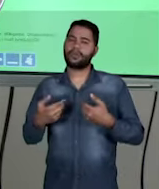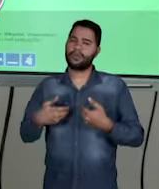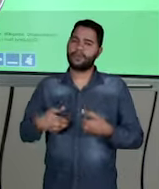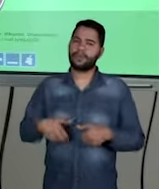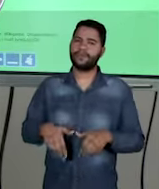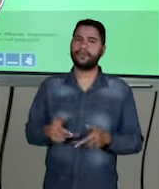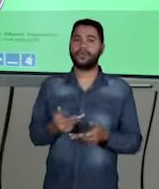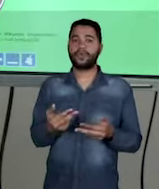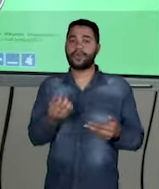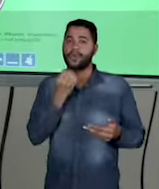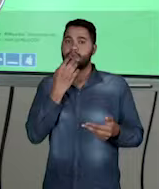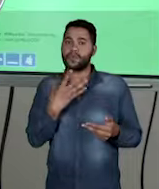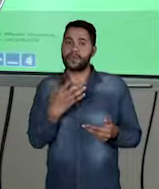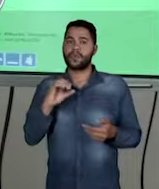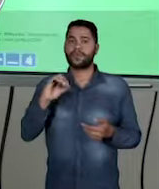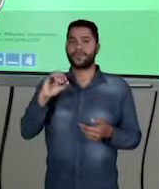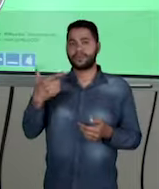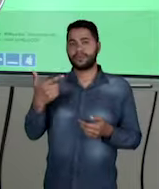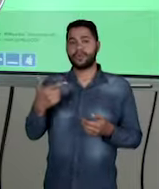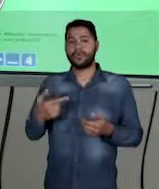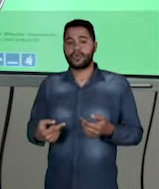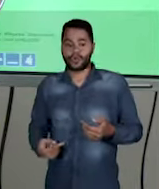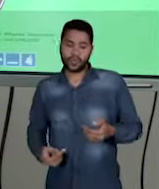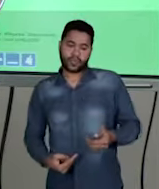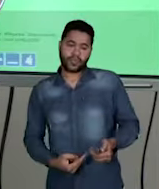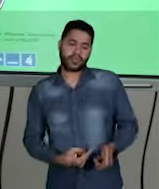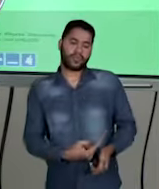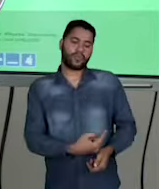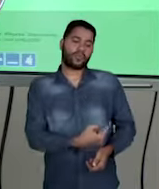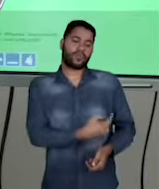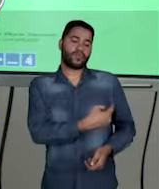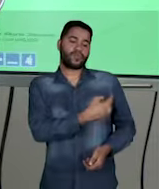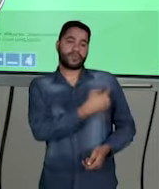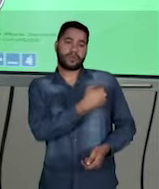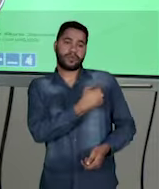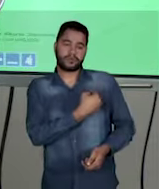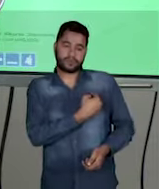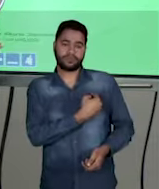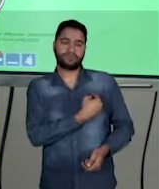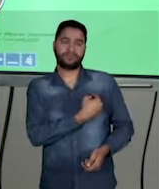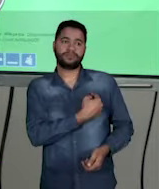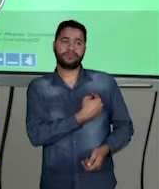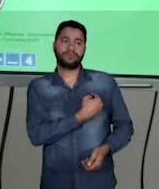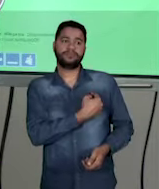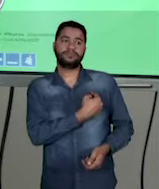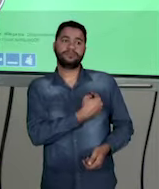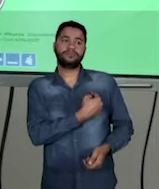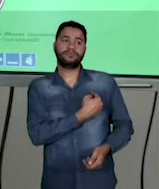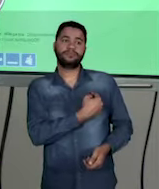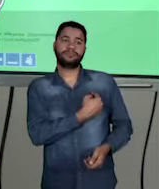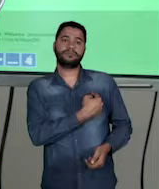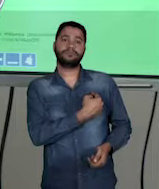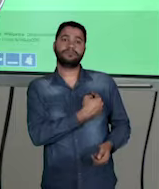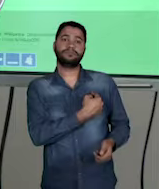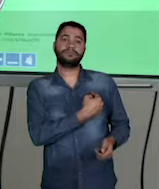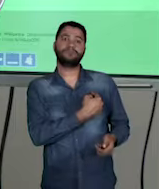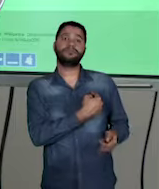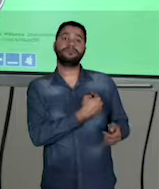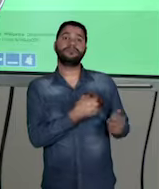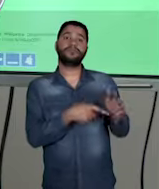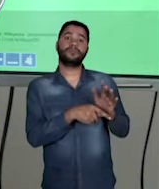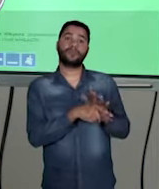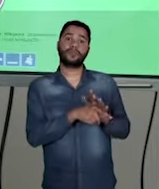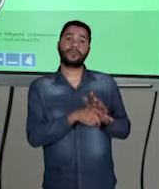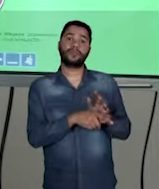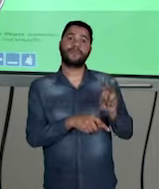nutriente, oxigênio, teve a troca no tecido, ele volta para o coração por meio